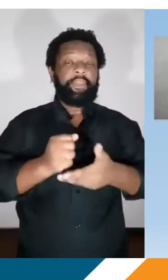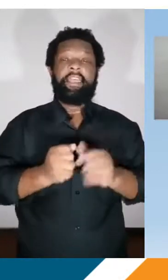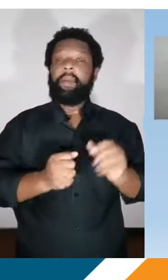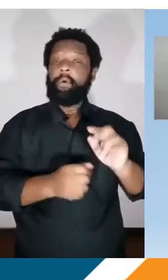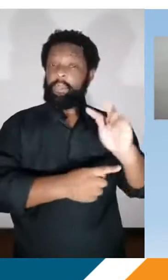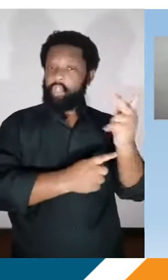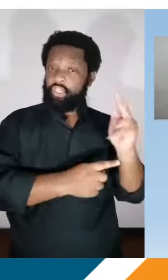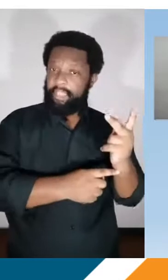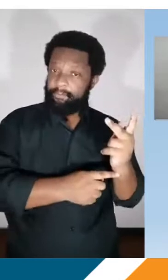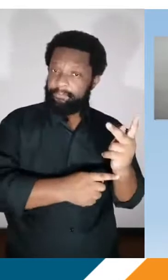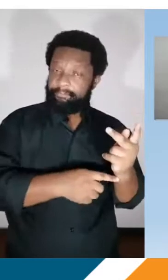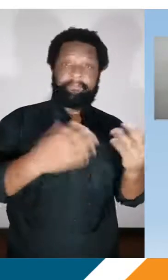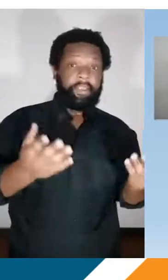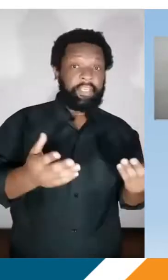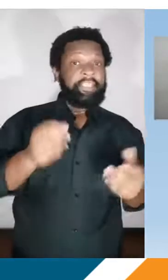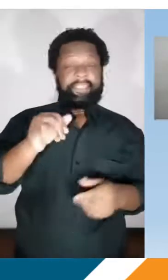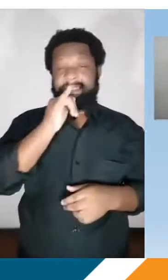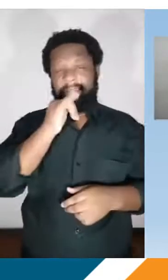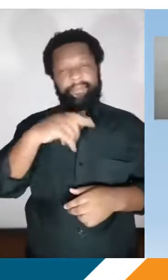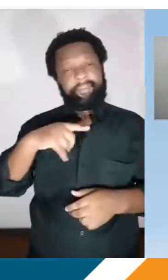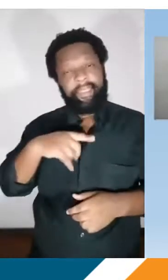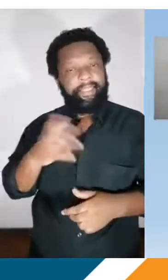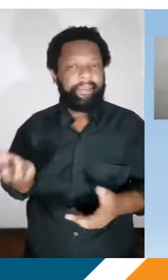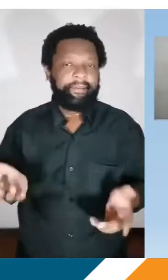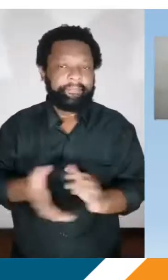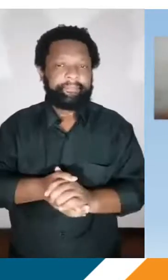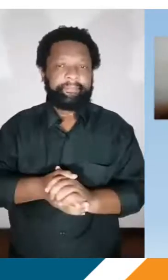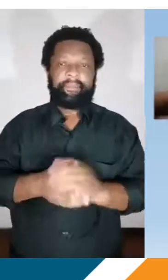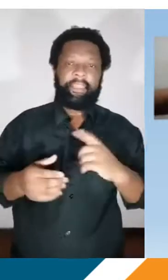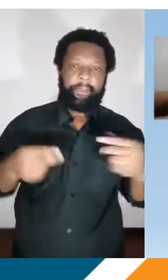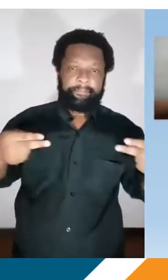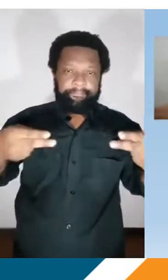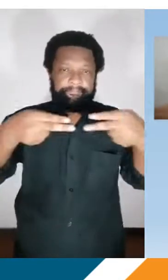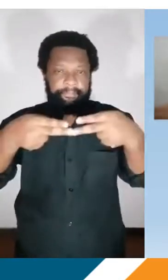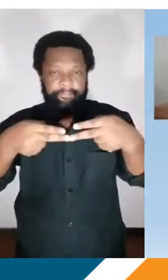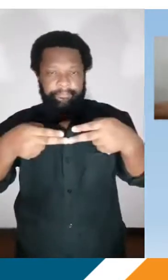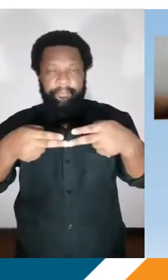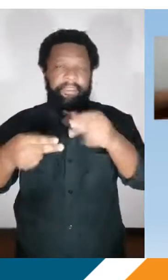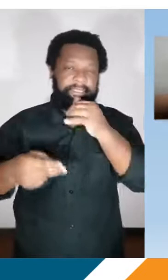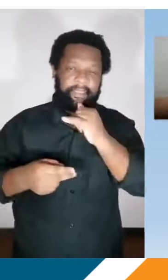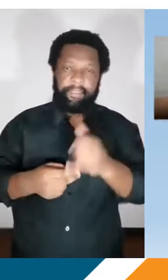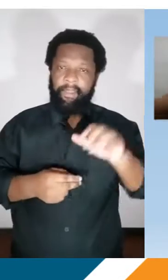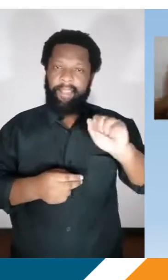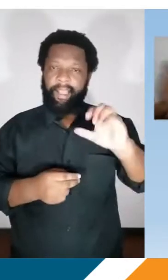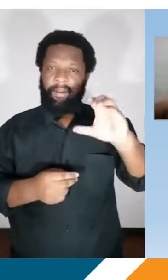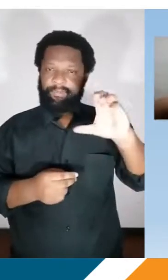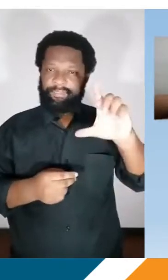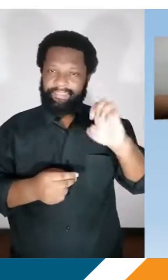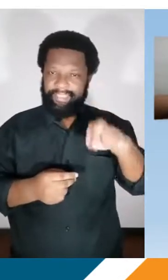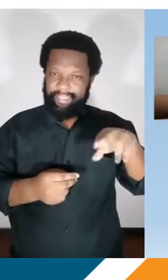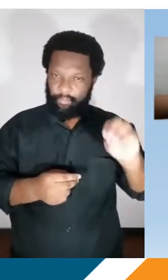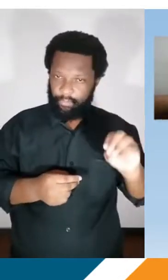baseando no hidrogênio, tá? Grande parte. Então é o seguinte, se eu tiver uma ligação dupla, lá tem um alceno